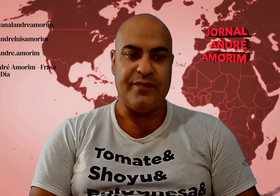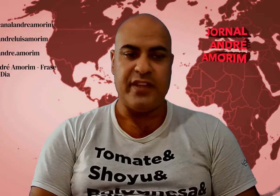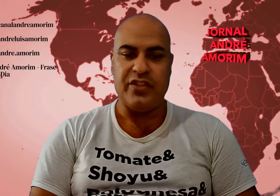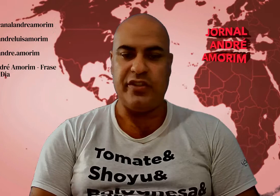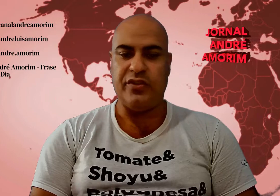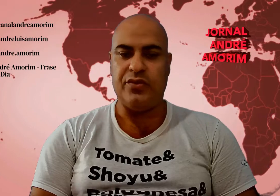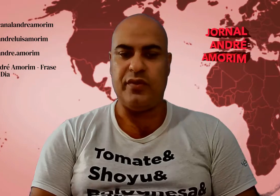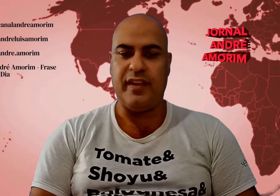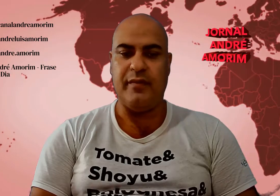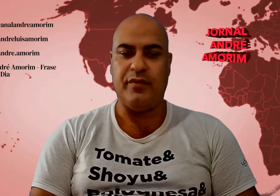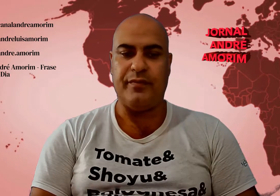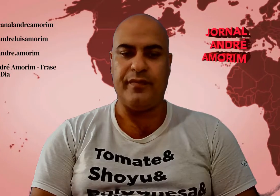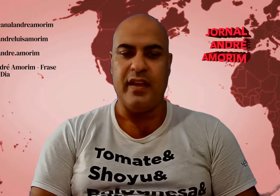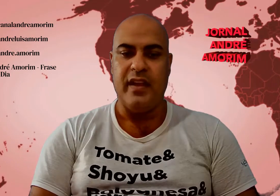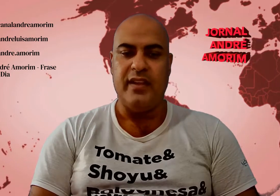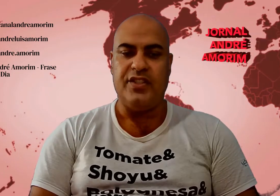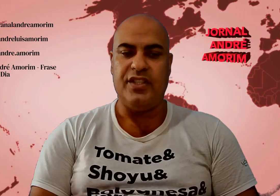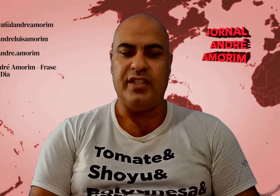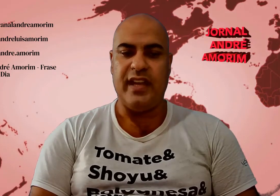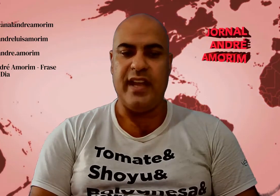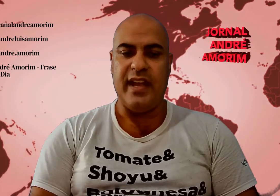de 18 de novembro,